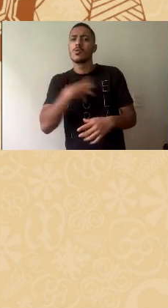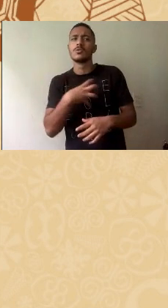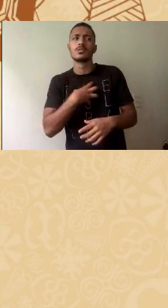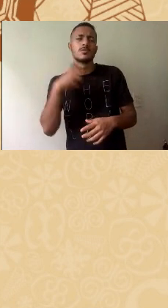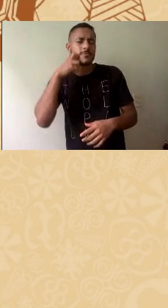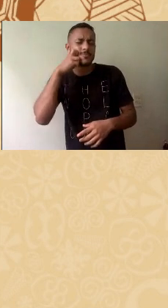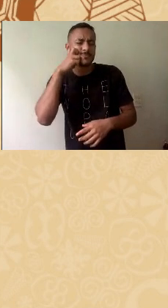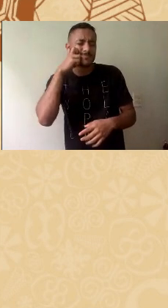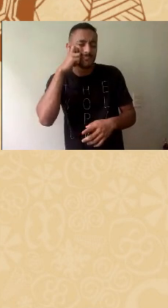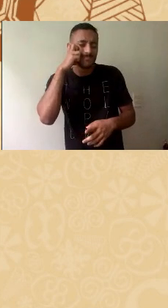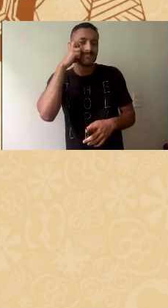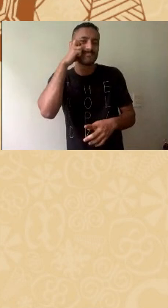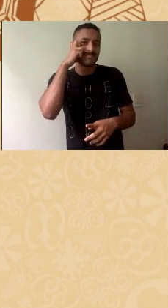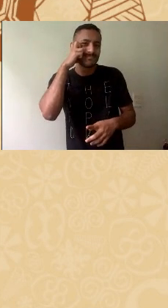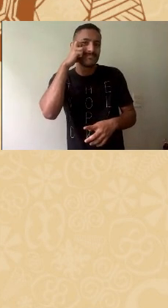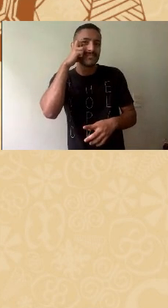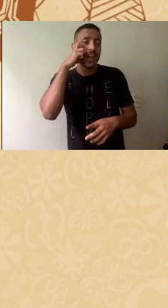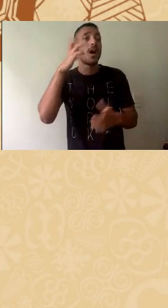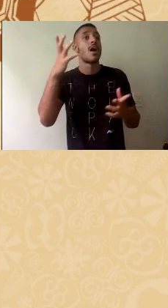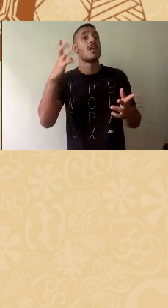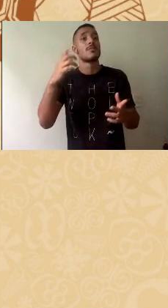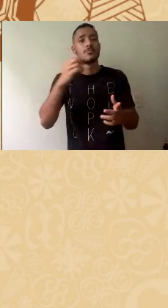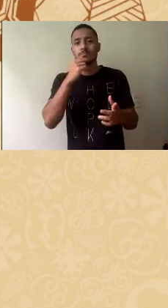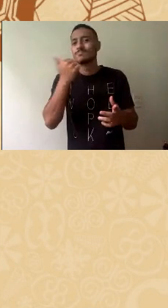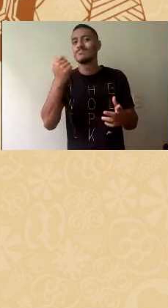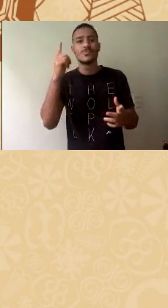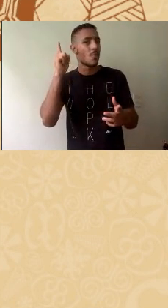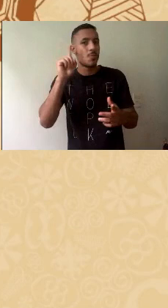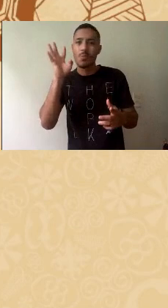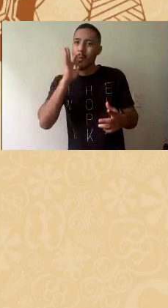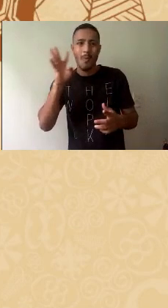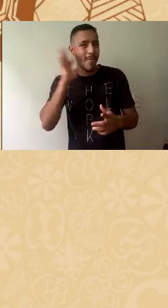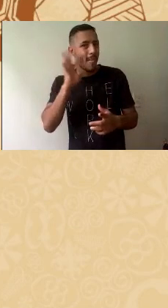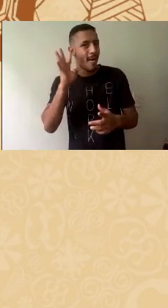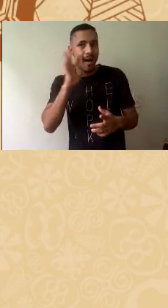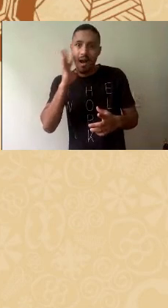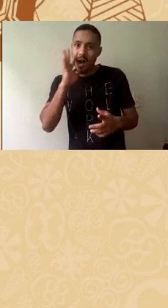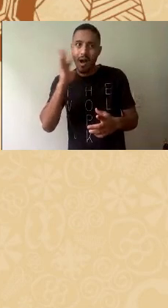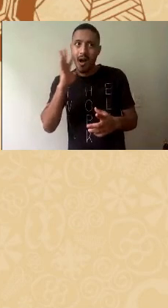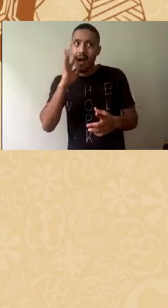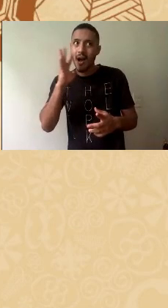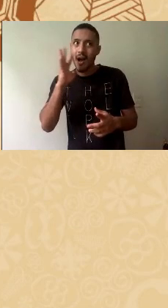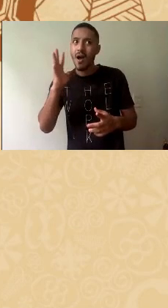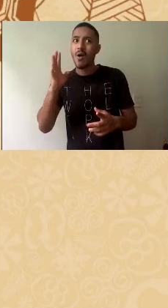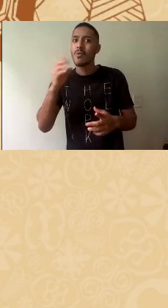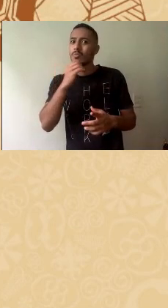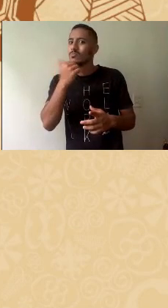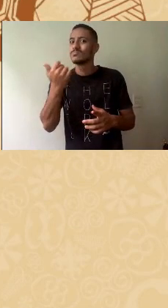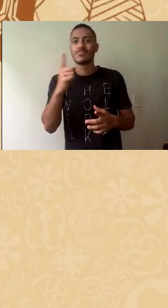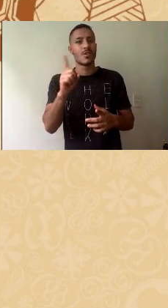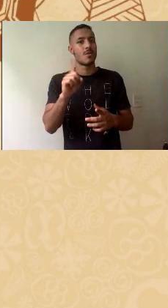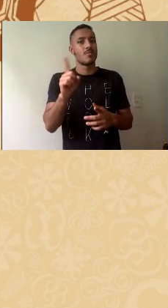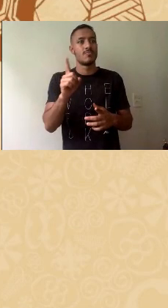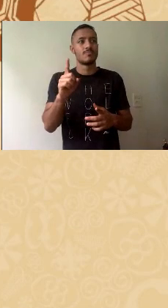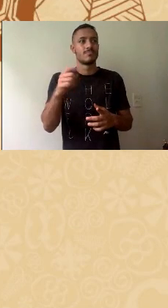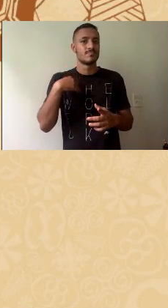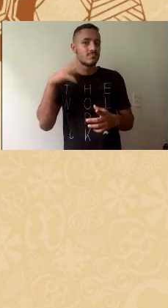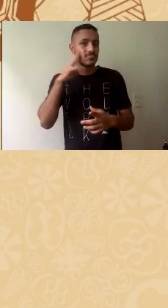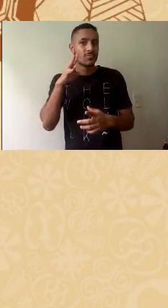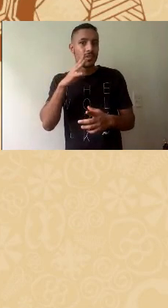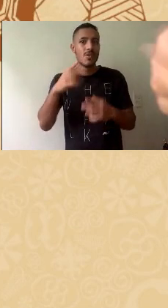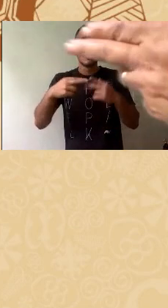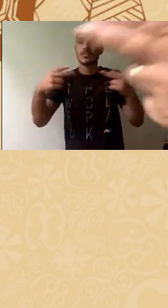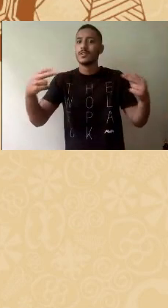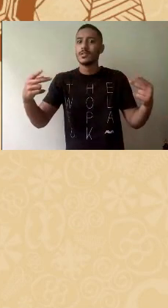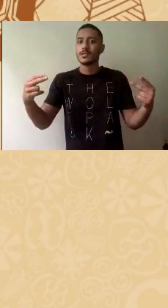assim, poxa, então eu não sou tão legal assim, né? Então, se eu não sou tão legal assim, né? E, assim, tem algumas coisas aqui que eu fico olhando e falo assim,